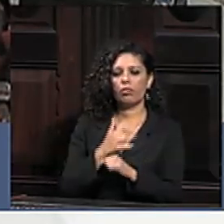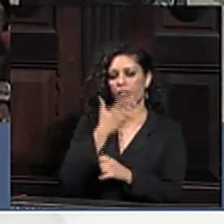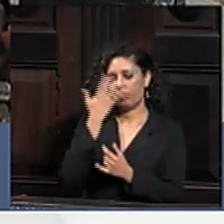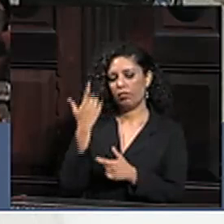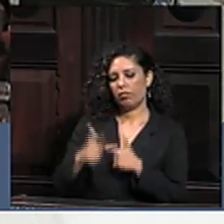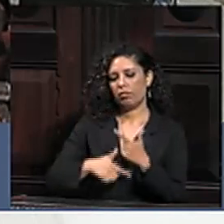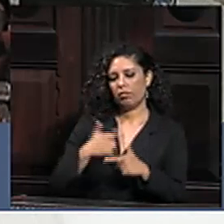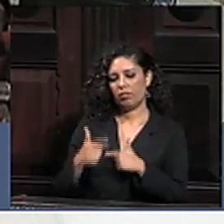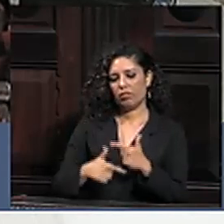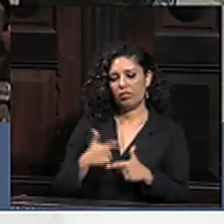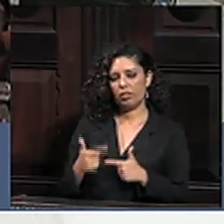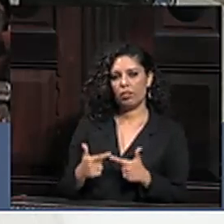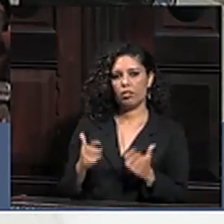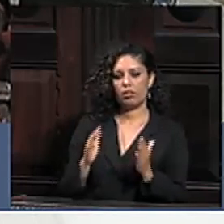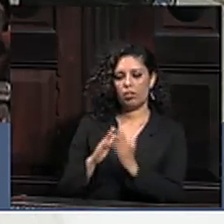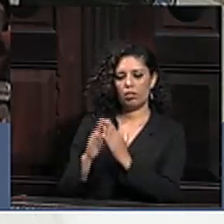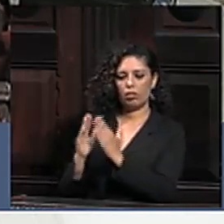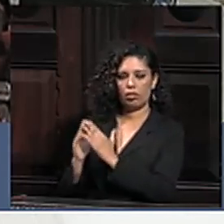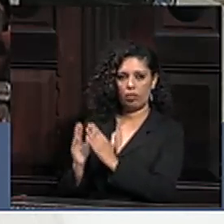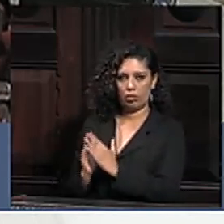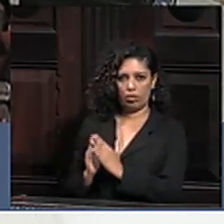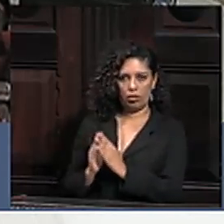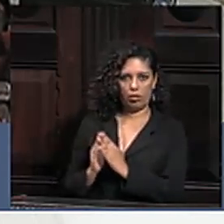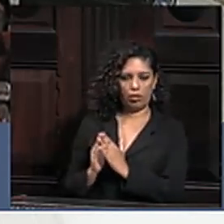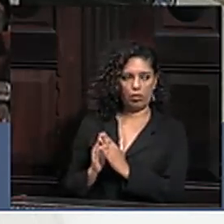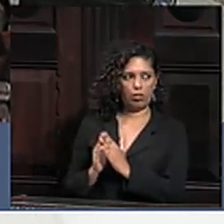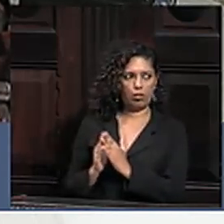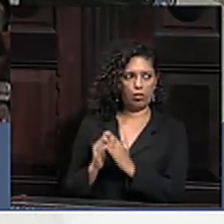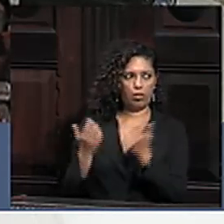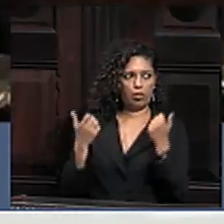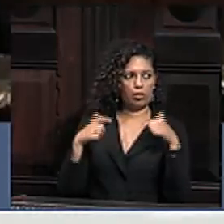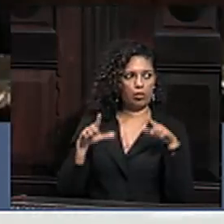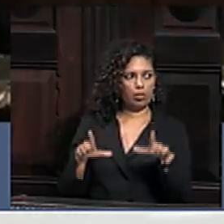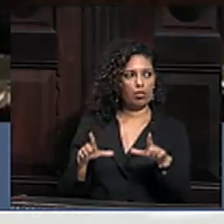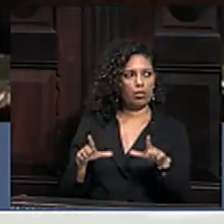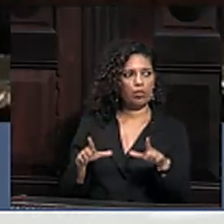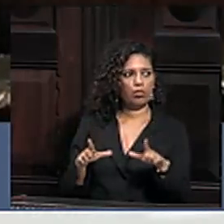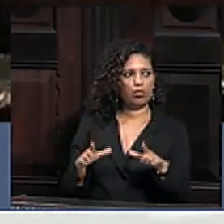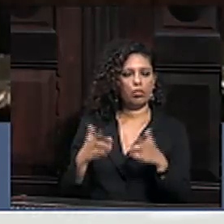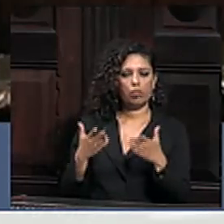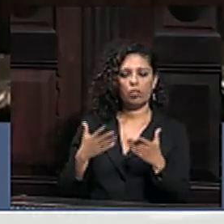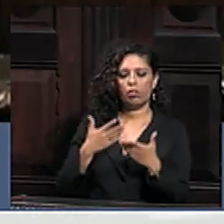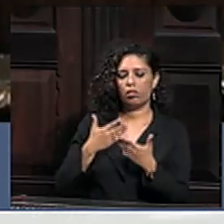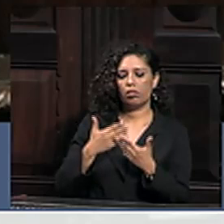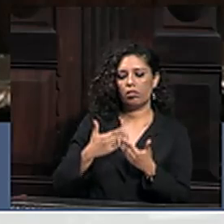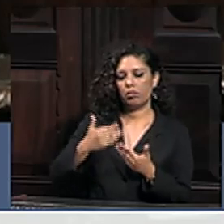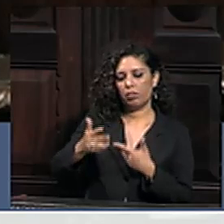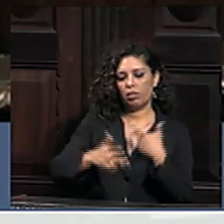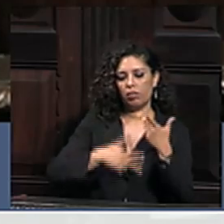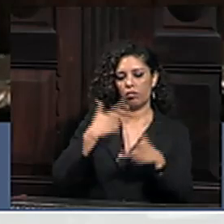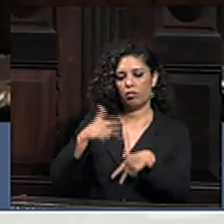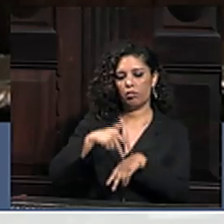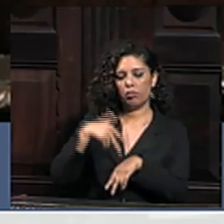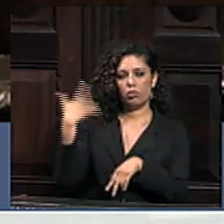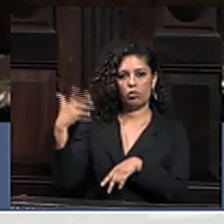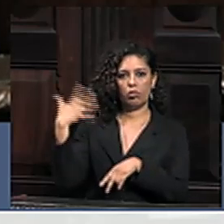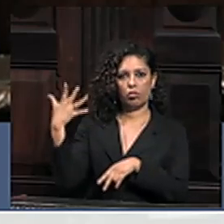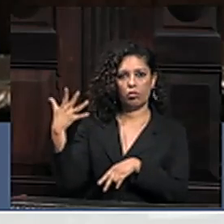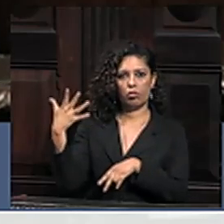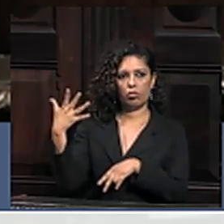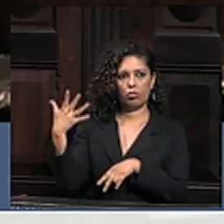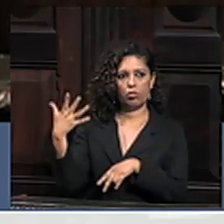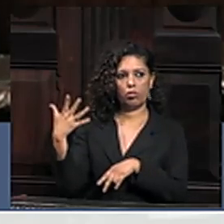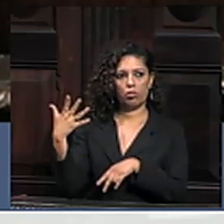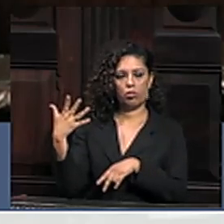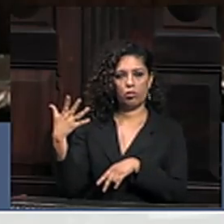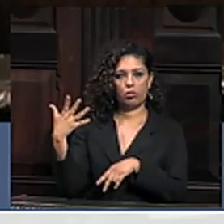trabalhadoras e trabalhadores desta casa. Quero iniciar o meu pronunciamento, de